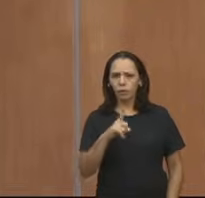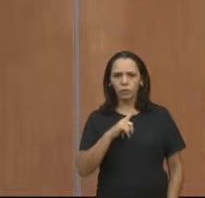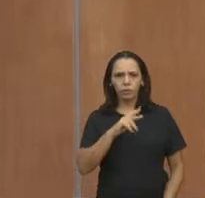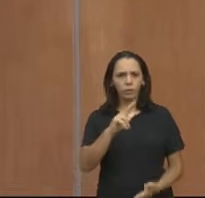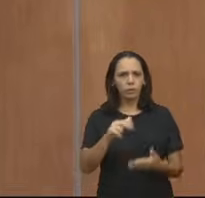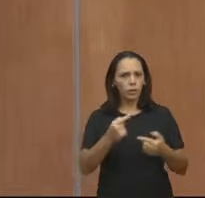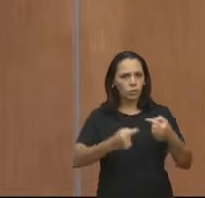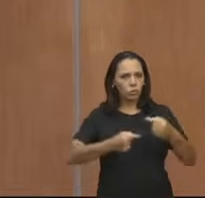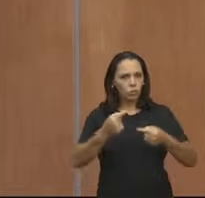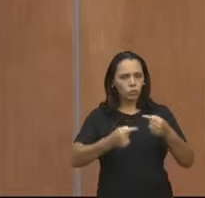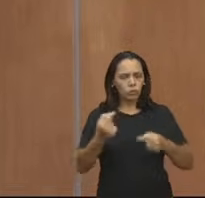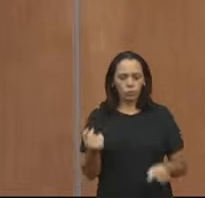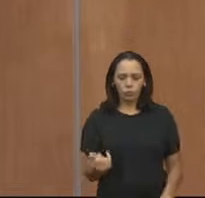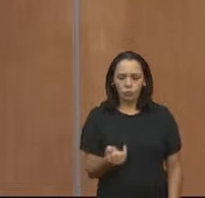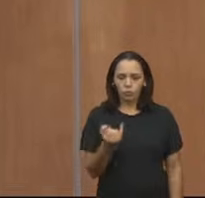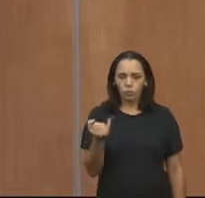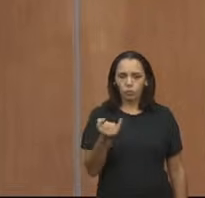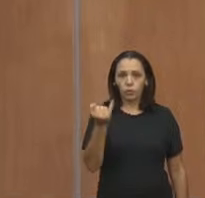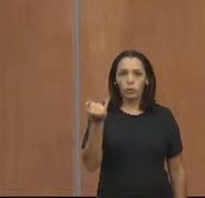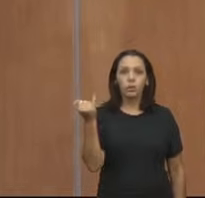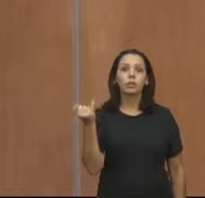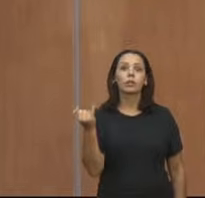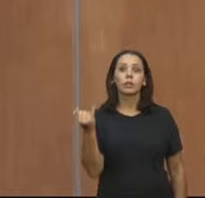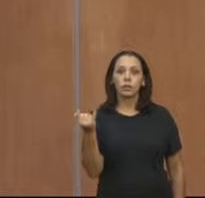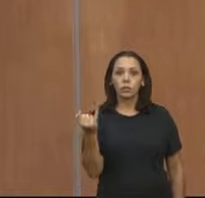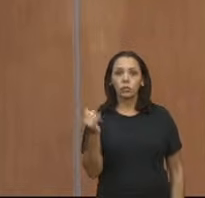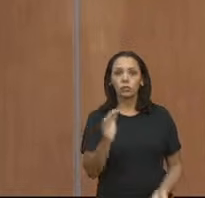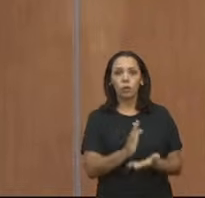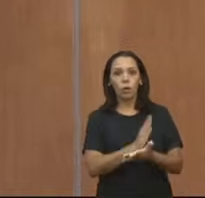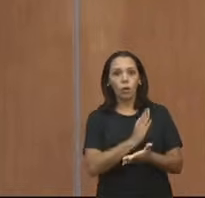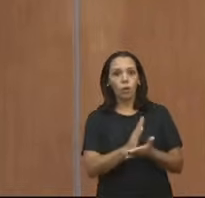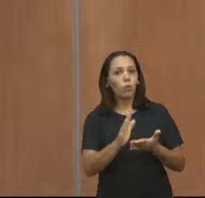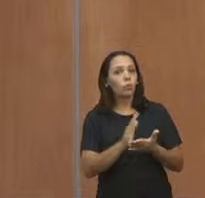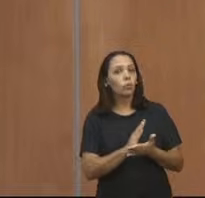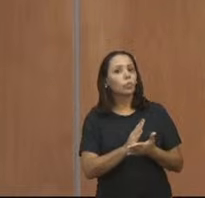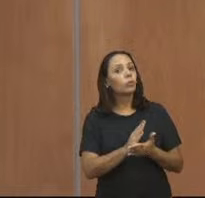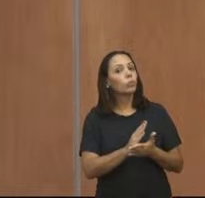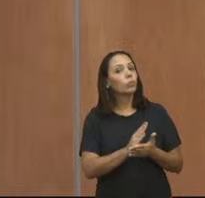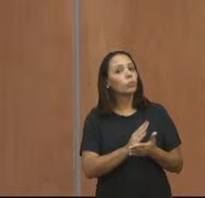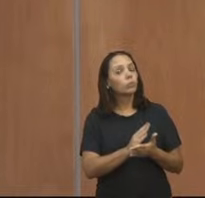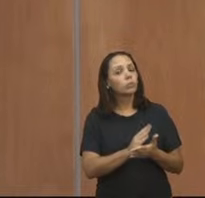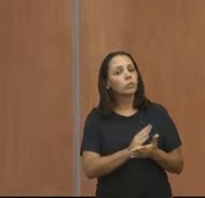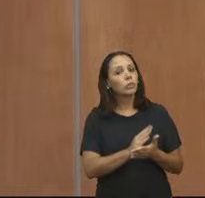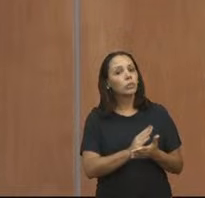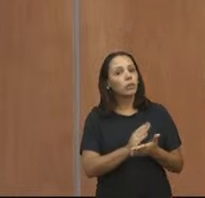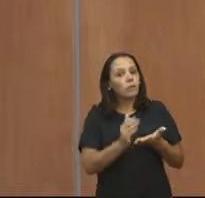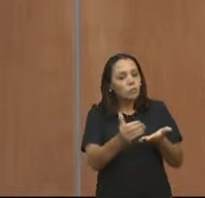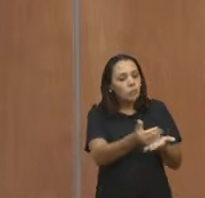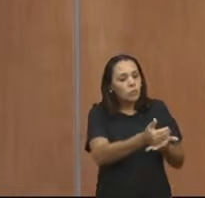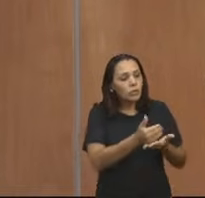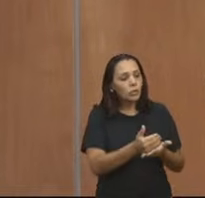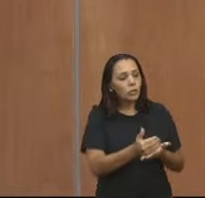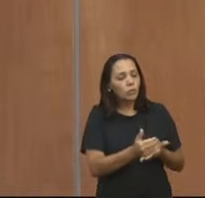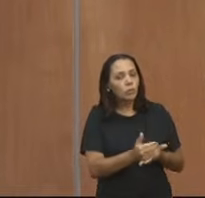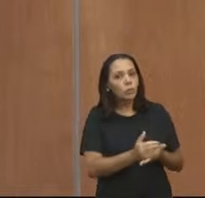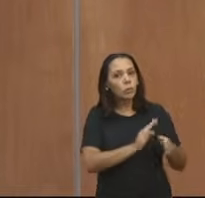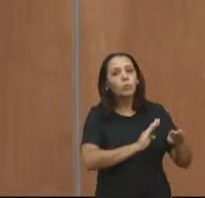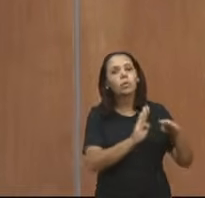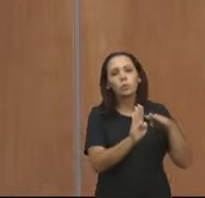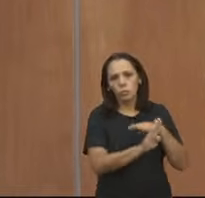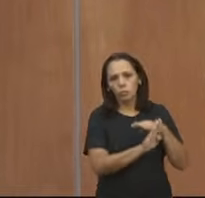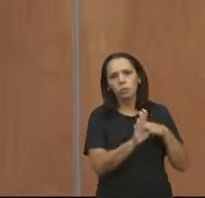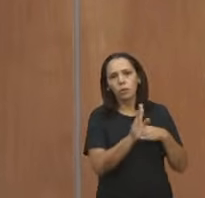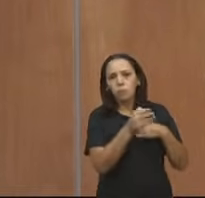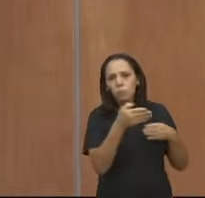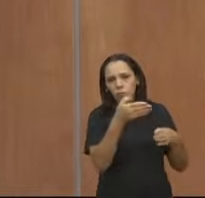discussões importantes, muitas delas vieram dos participas Jacareí, e a gente tem aqui assunto para a segurança,